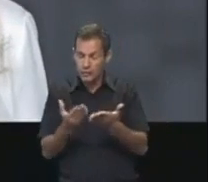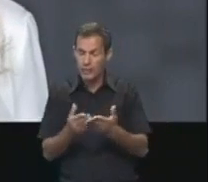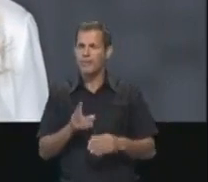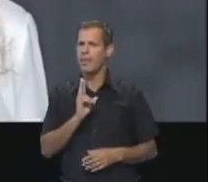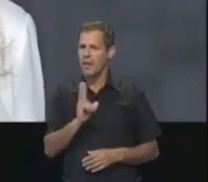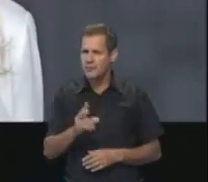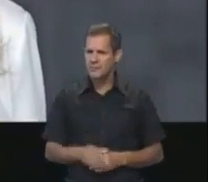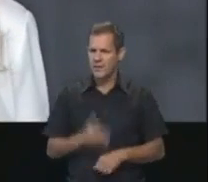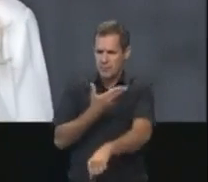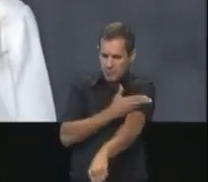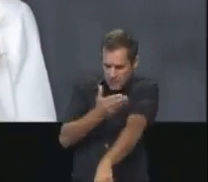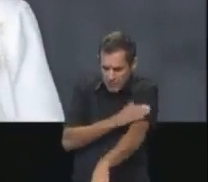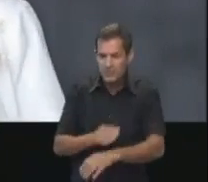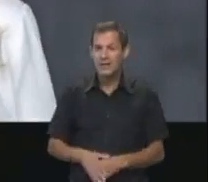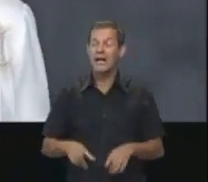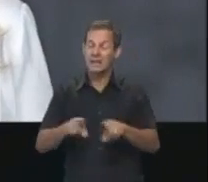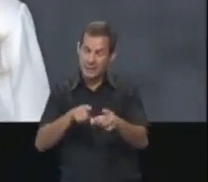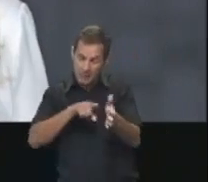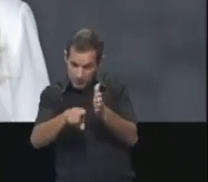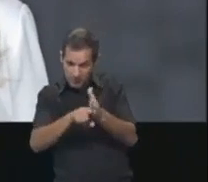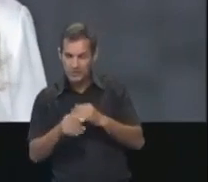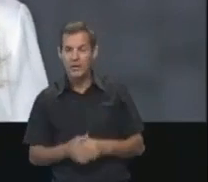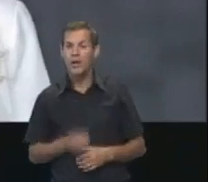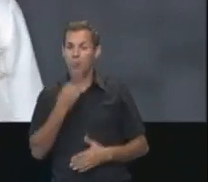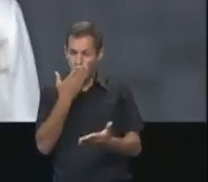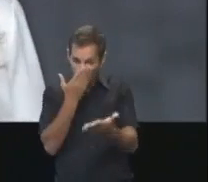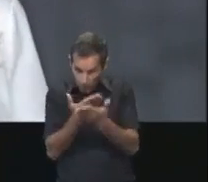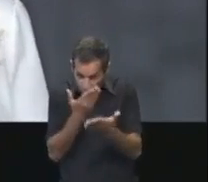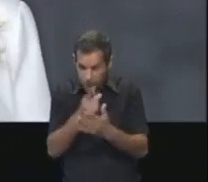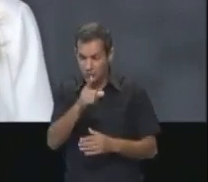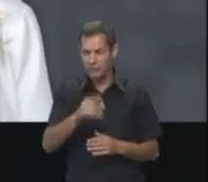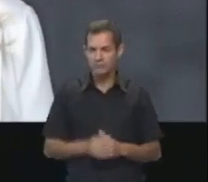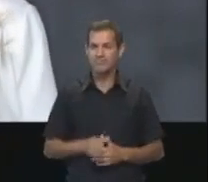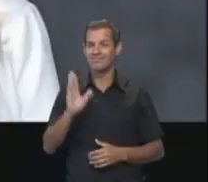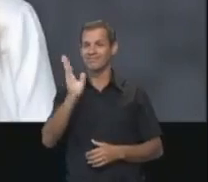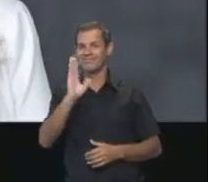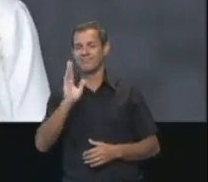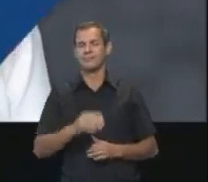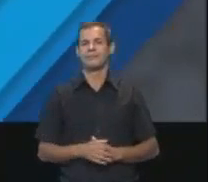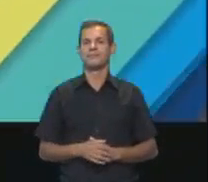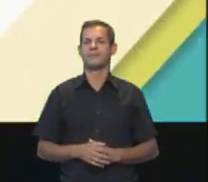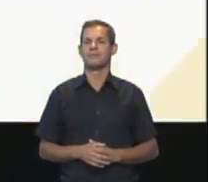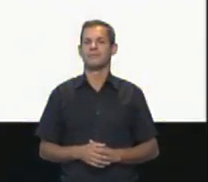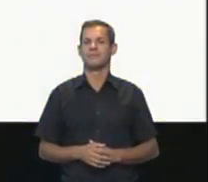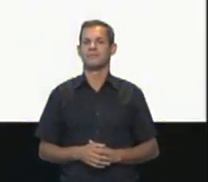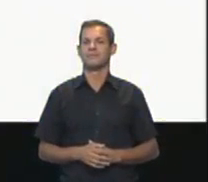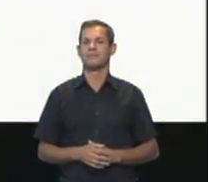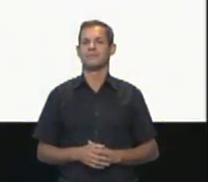sempre praticando e pesquisando. Bons estudos para você! Tchau!